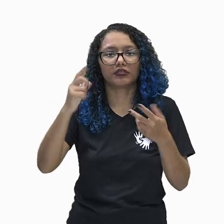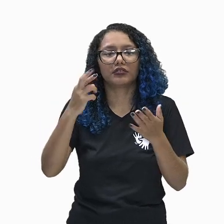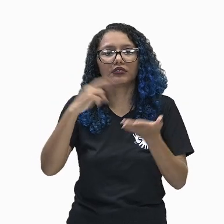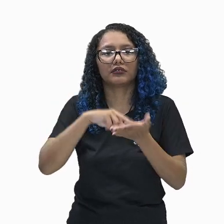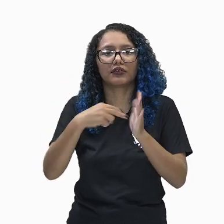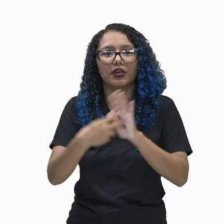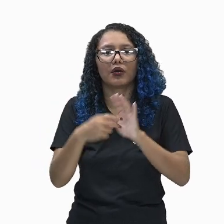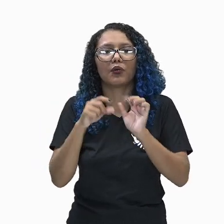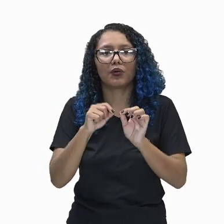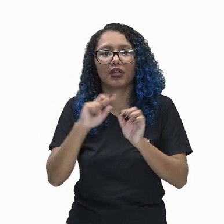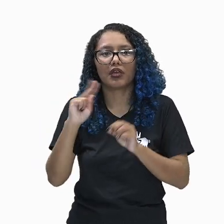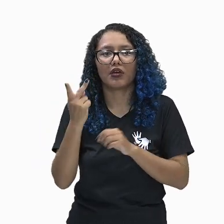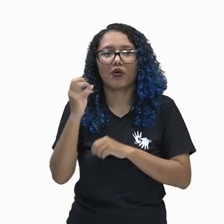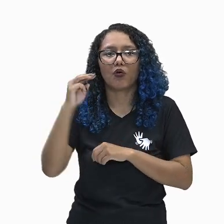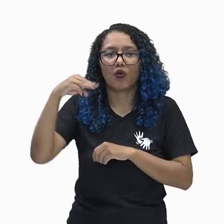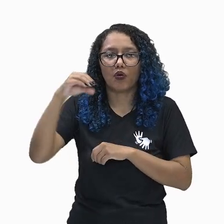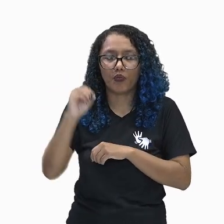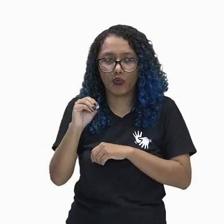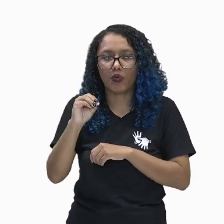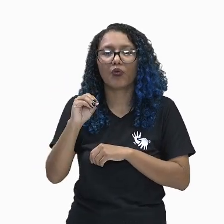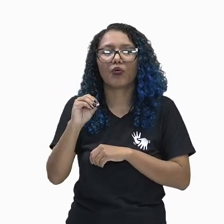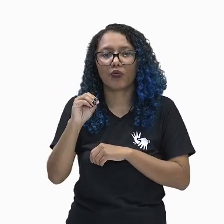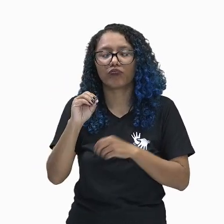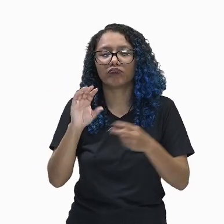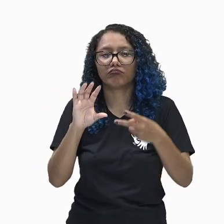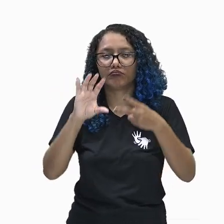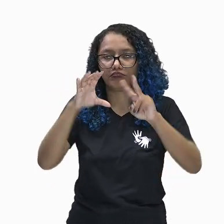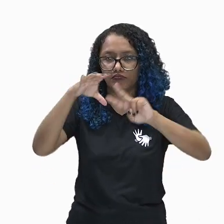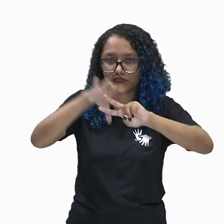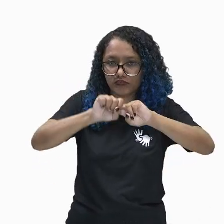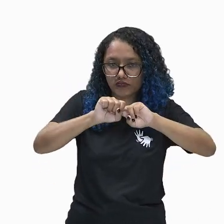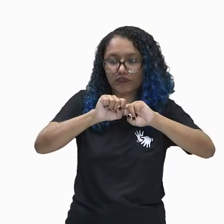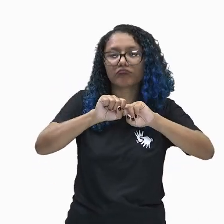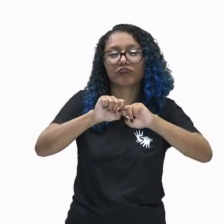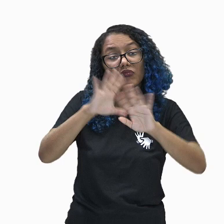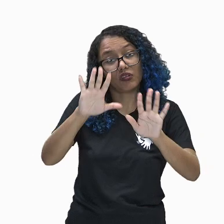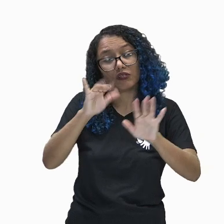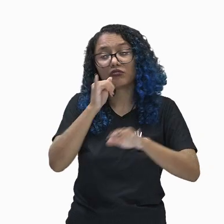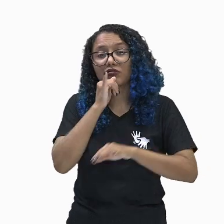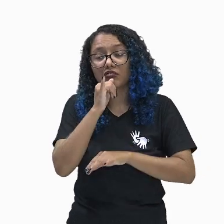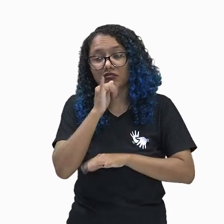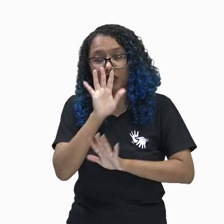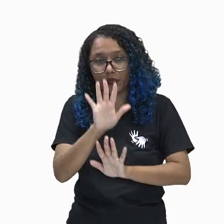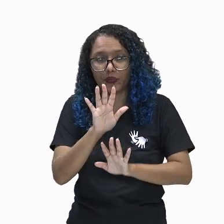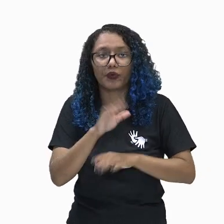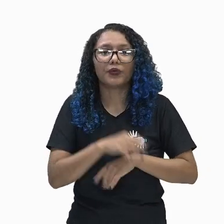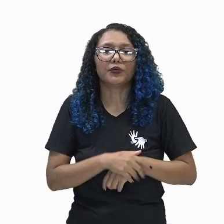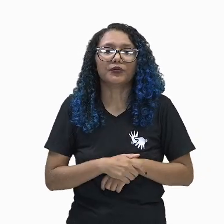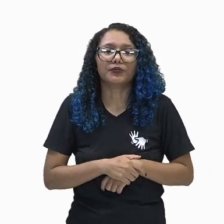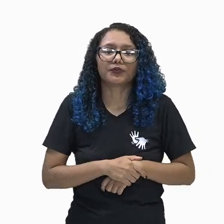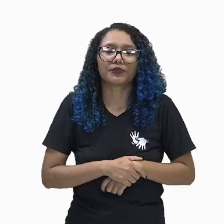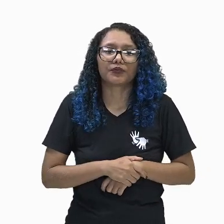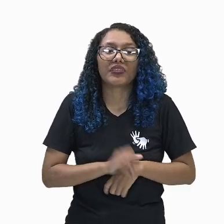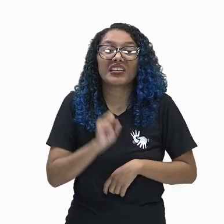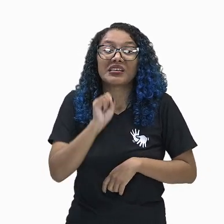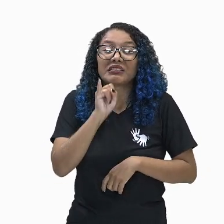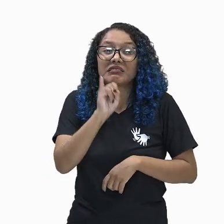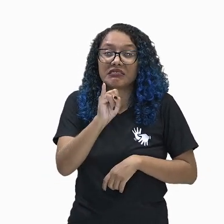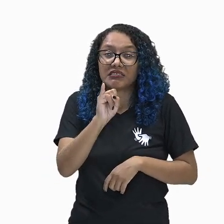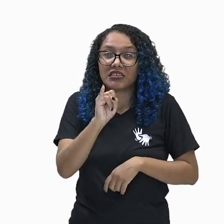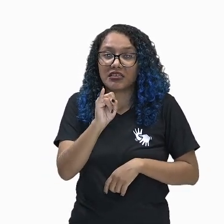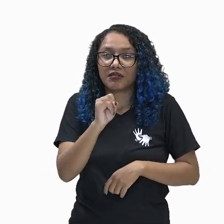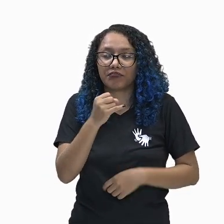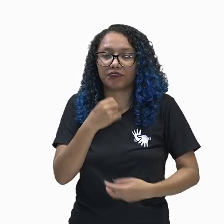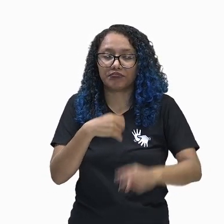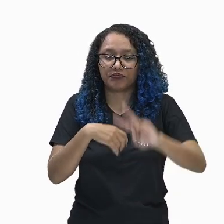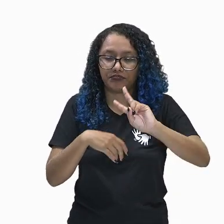homozigoto dominante para a pele clara, esse é só um exemplo nosso aqui, e quando ele for recessivo, ele vai